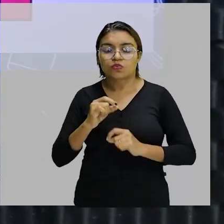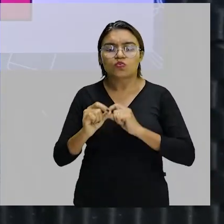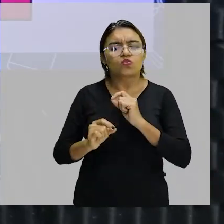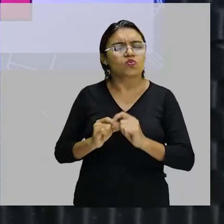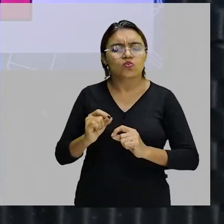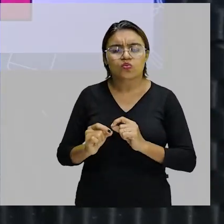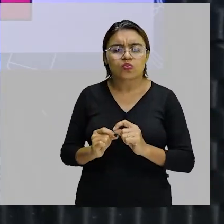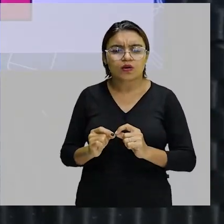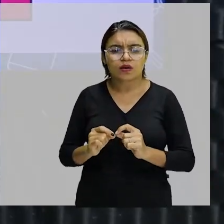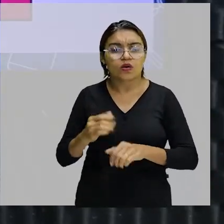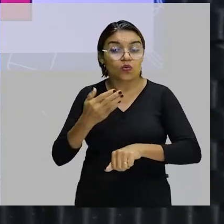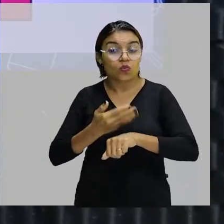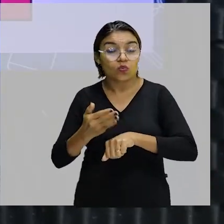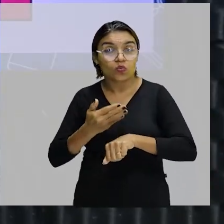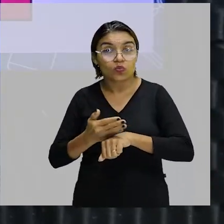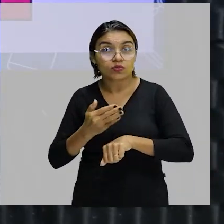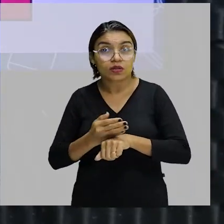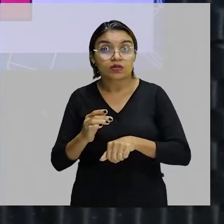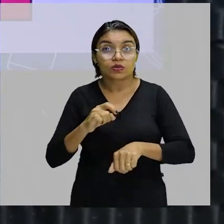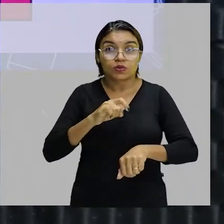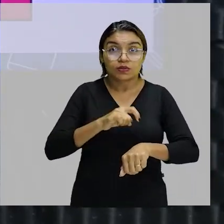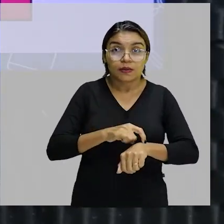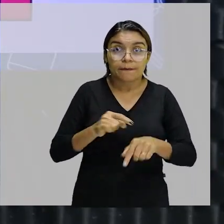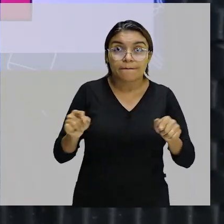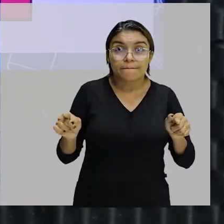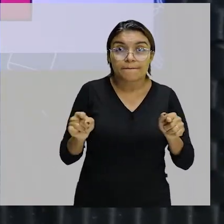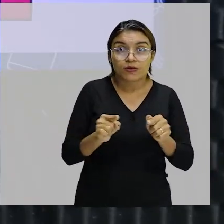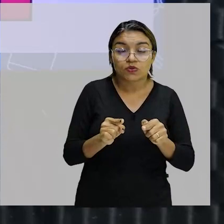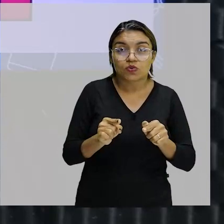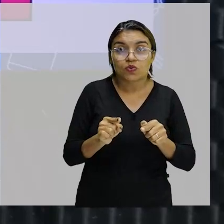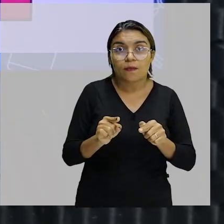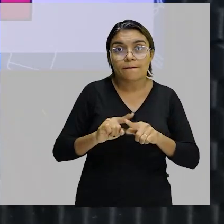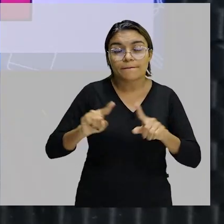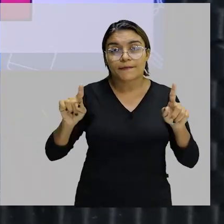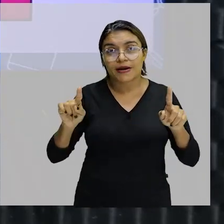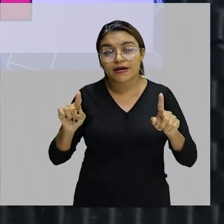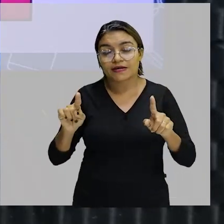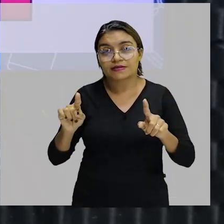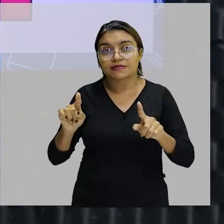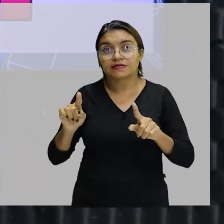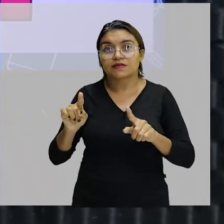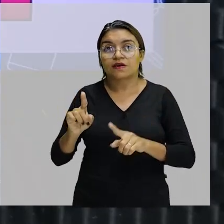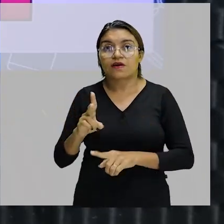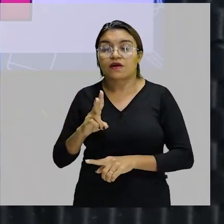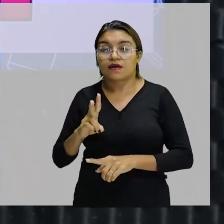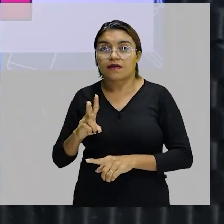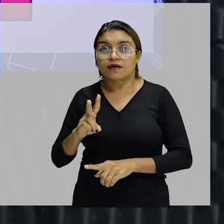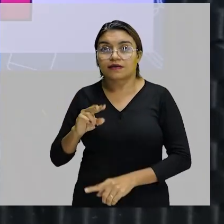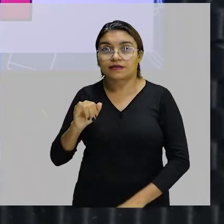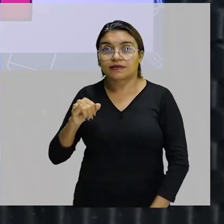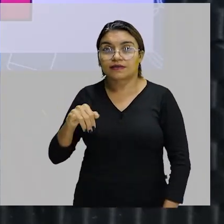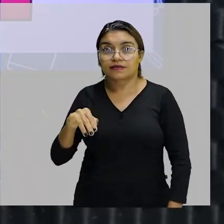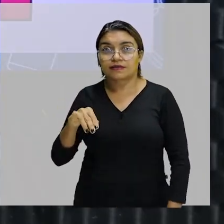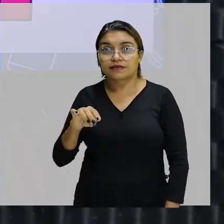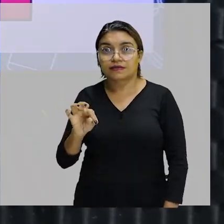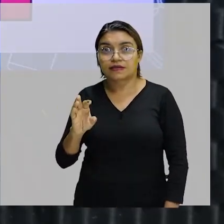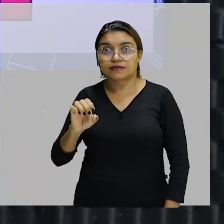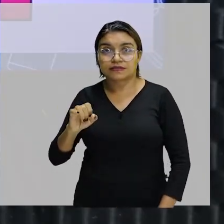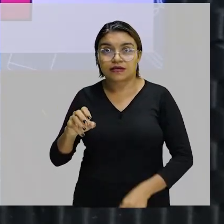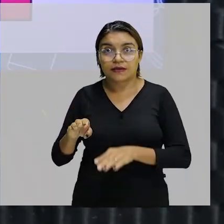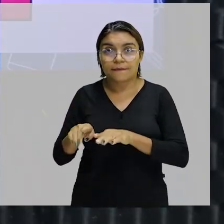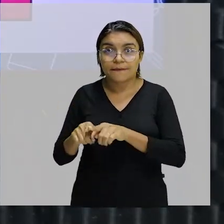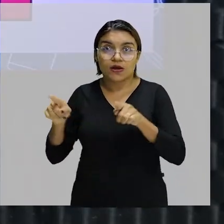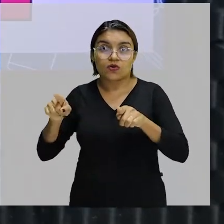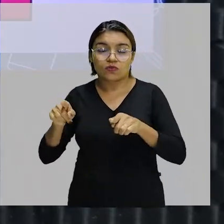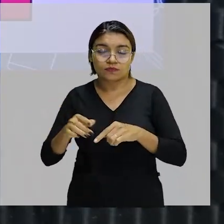tempo menor, mas numa intensidade bem maior, que eu baixei o volume, mas eu tenho que fazer num ritmo mais forte. Então,